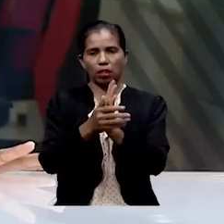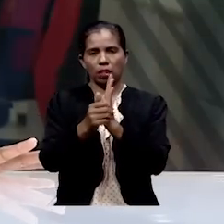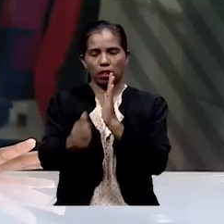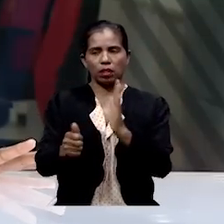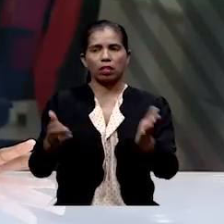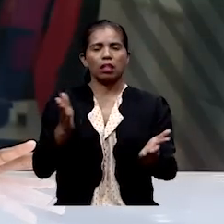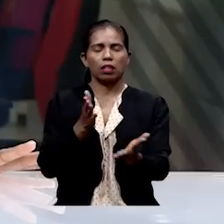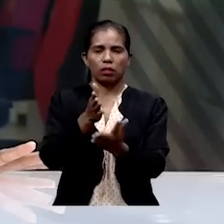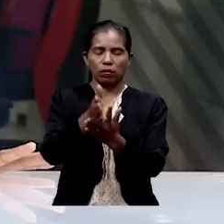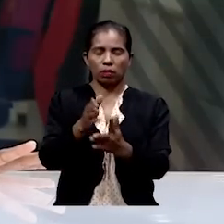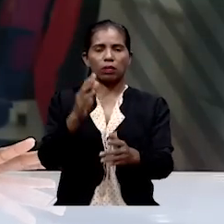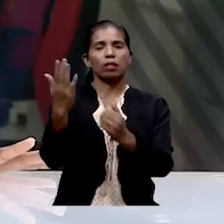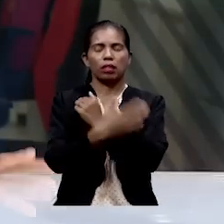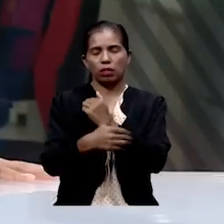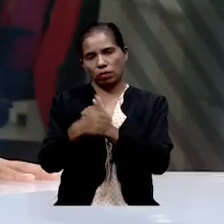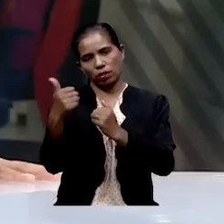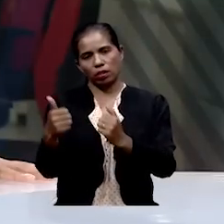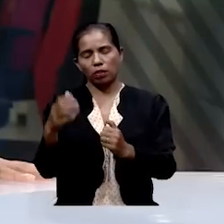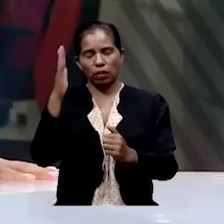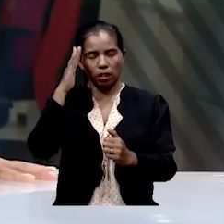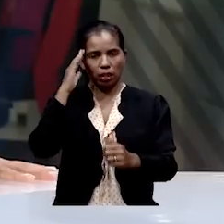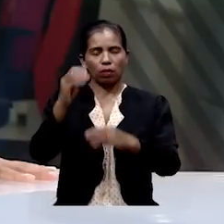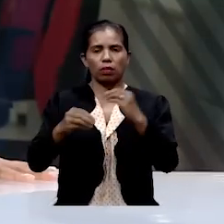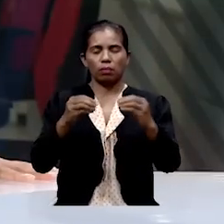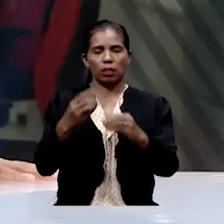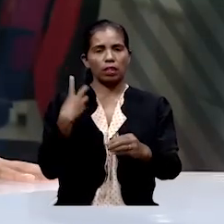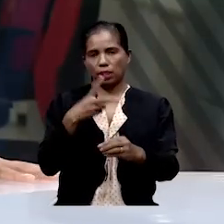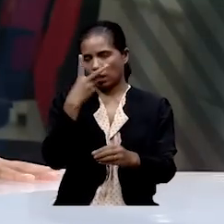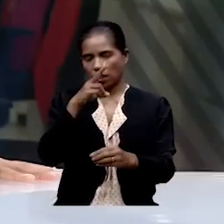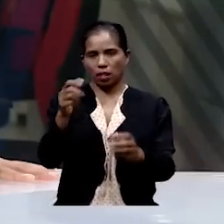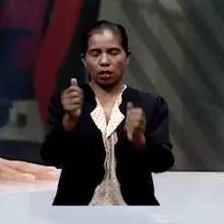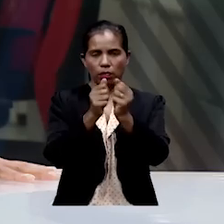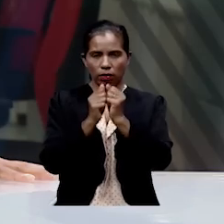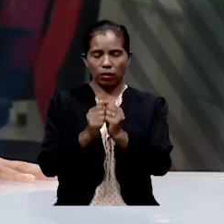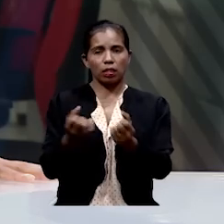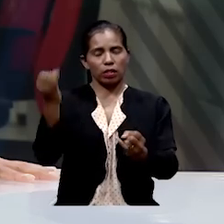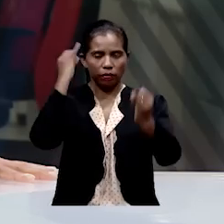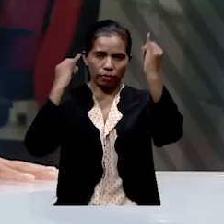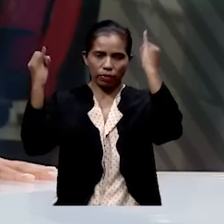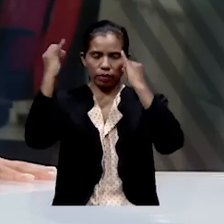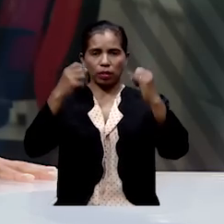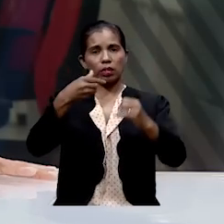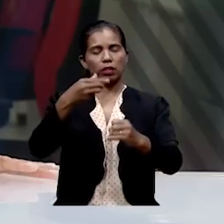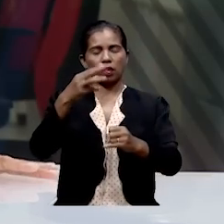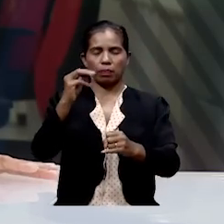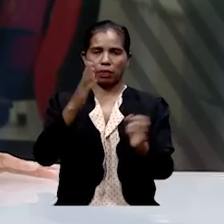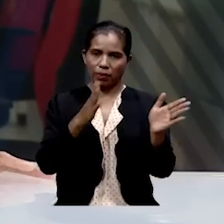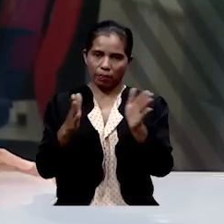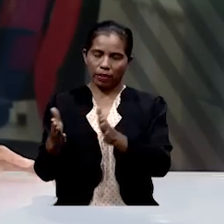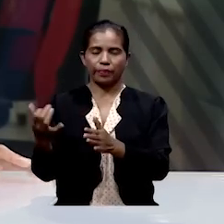compete no estrangeiro será. Ato tenha cliente com o assunto, né? Tirme te acompanha, pacote de informação, né? Xiemen,